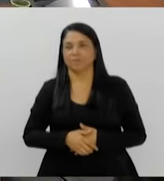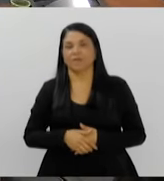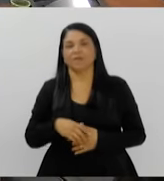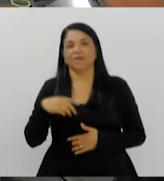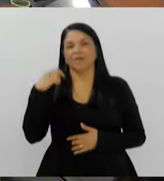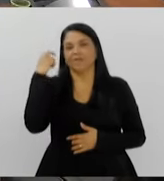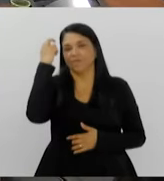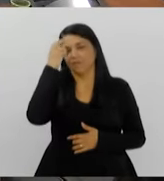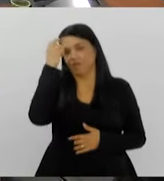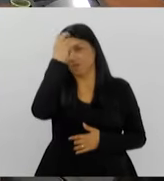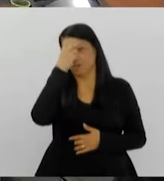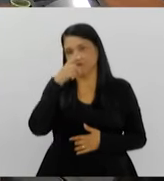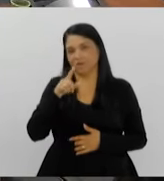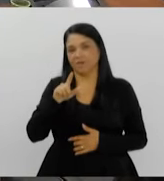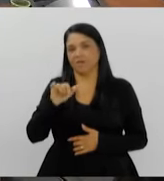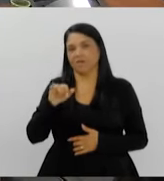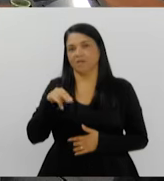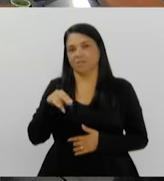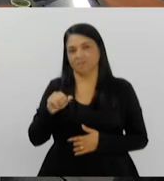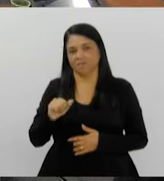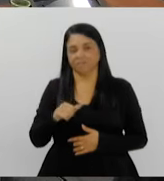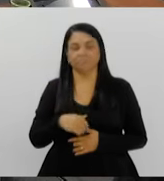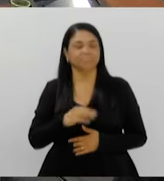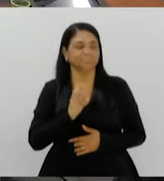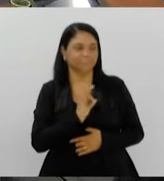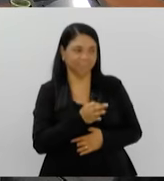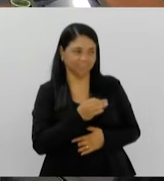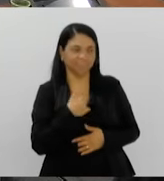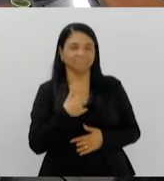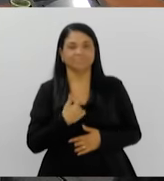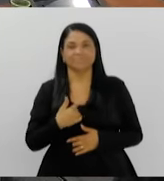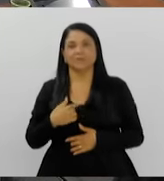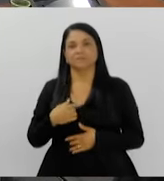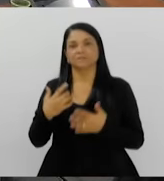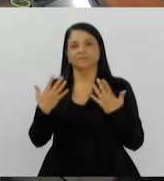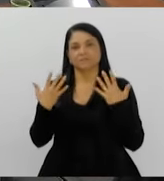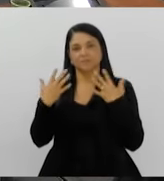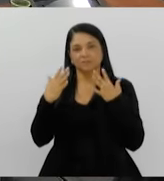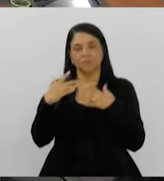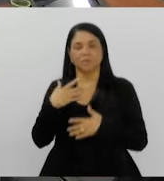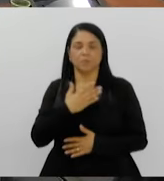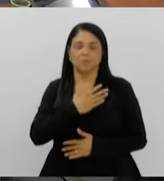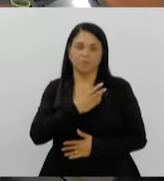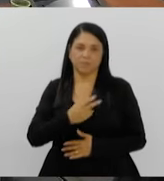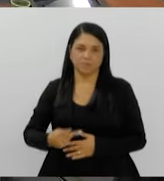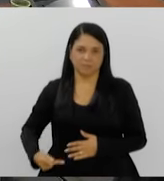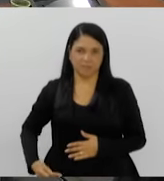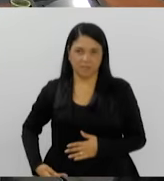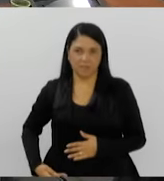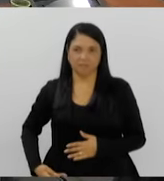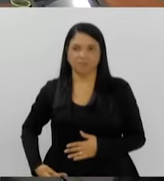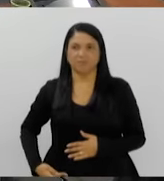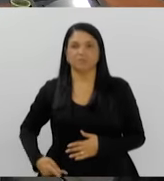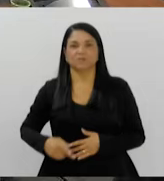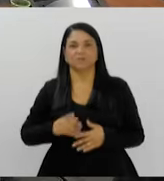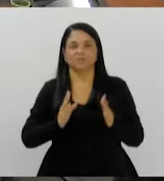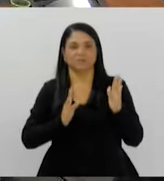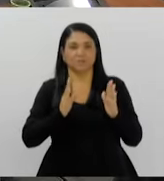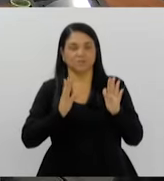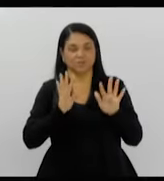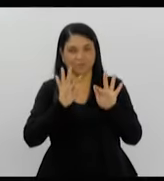Lima pode ser é isso aí primeiramente saudar aqui o meu querido Presidente tá presidindo aqui o expediente